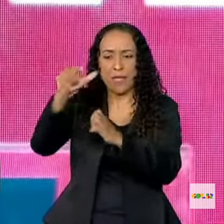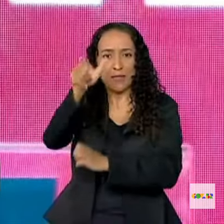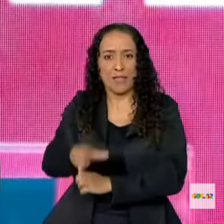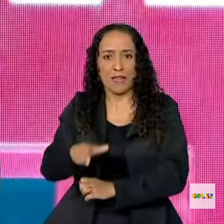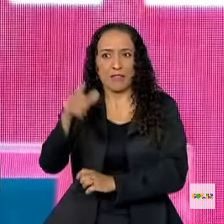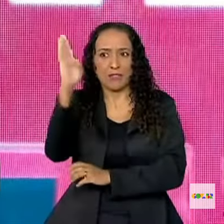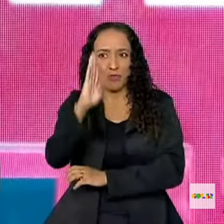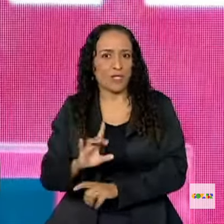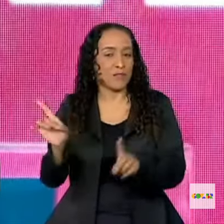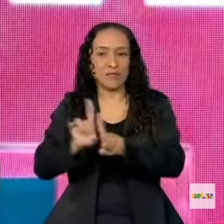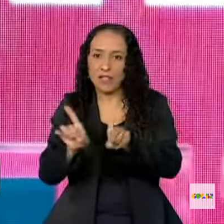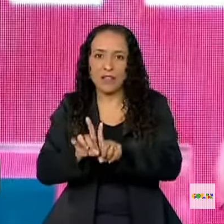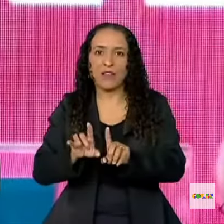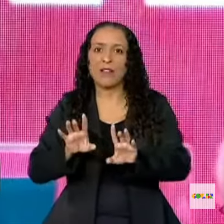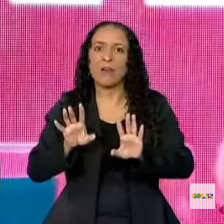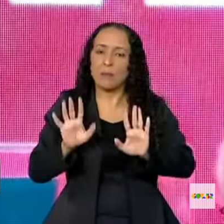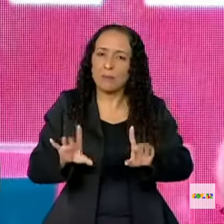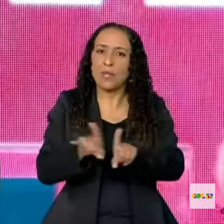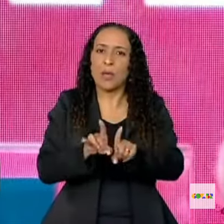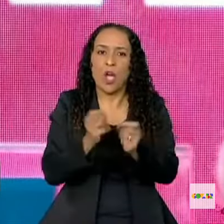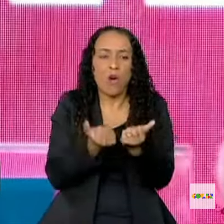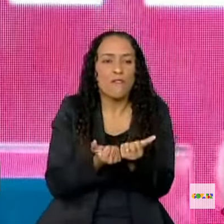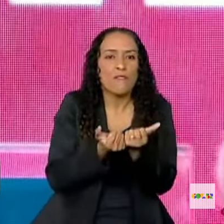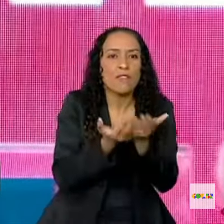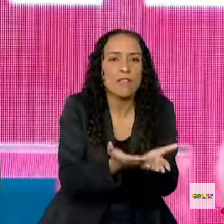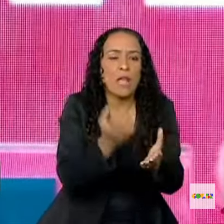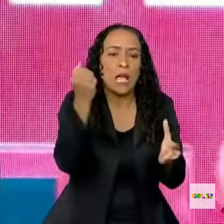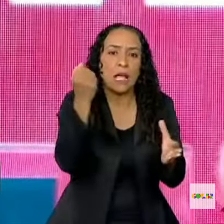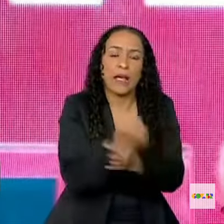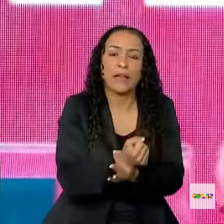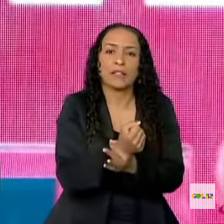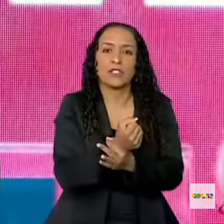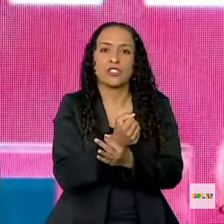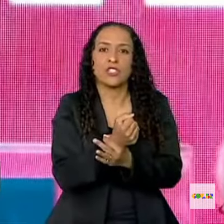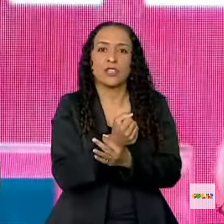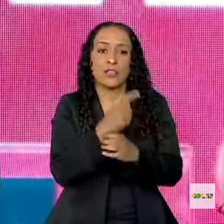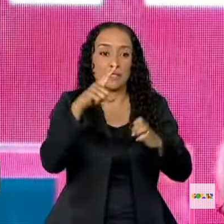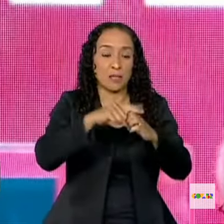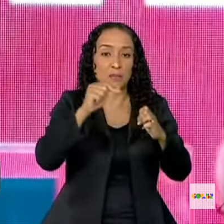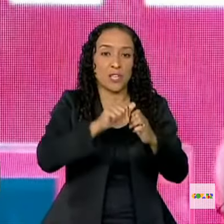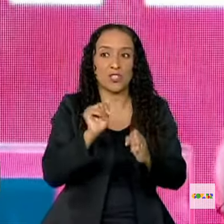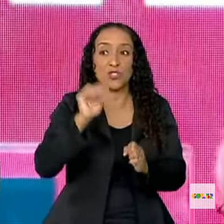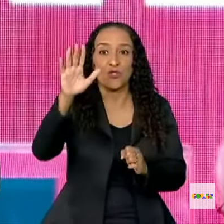brasileiros para que a gente pudesse oferecer também garantia aos